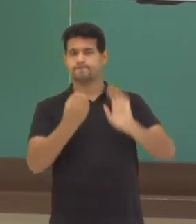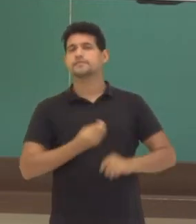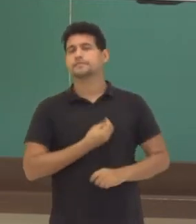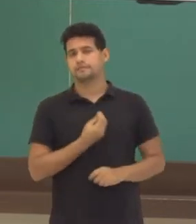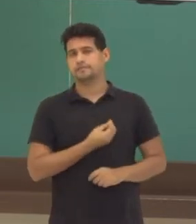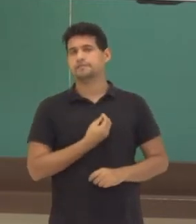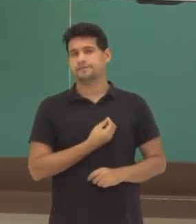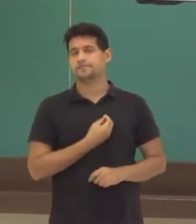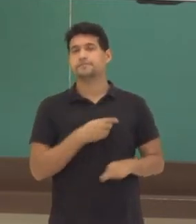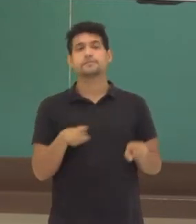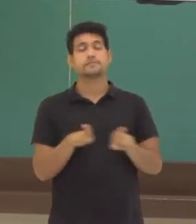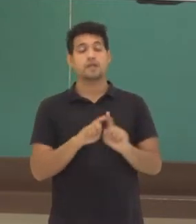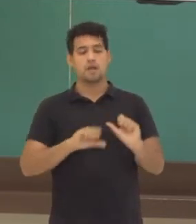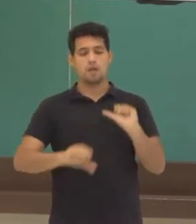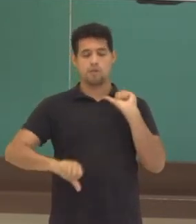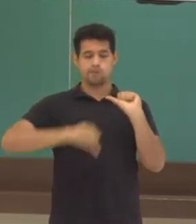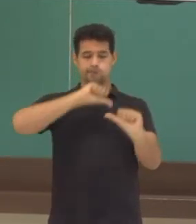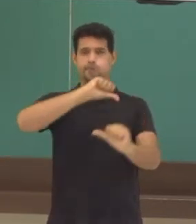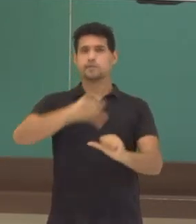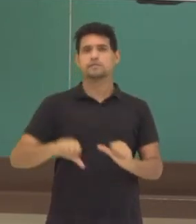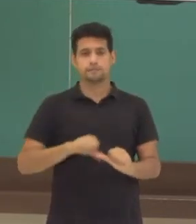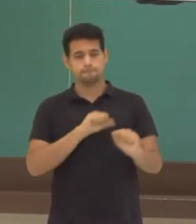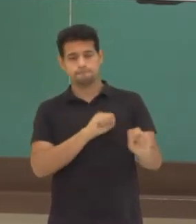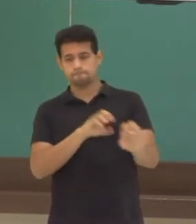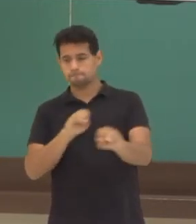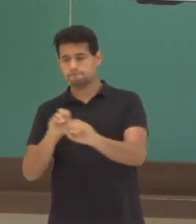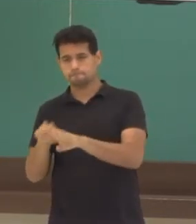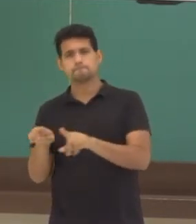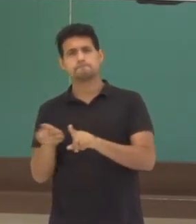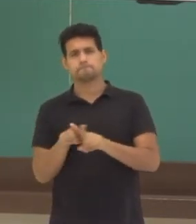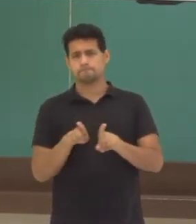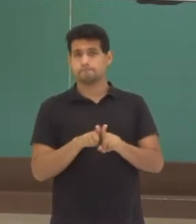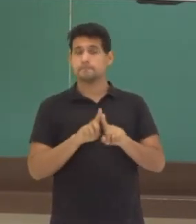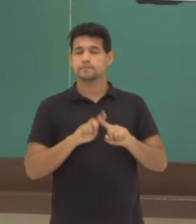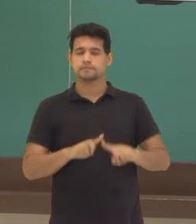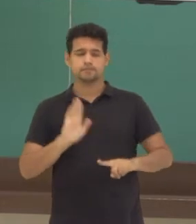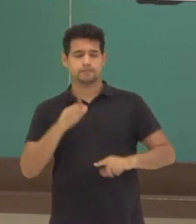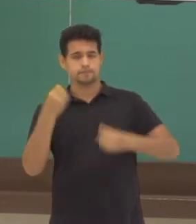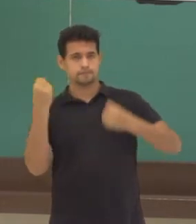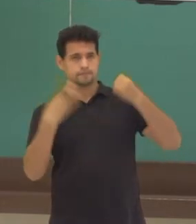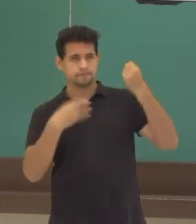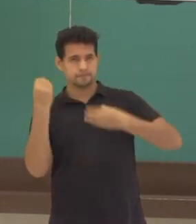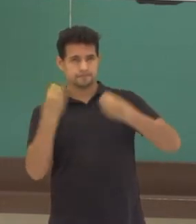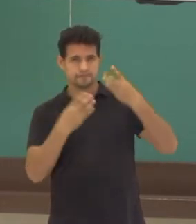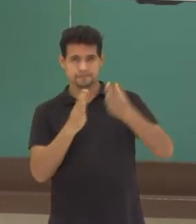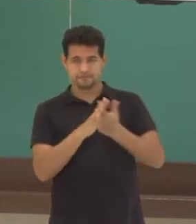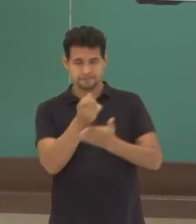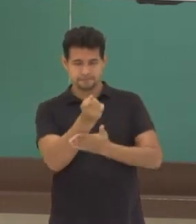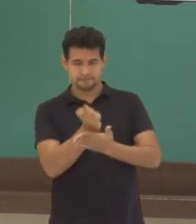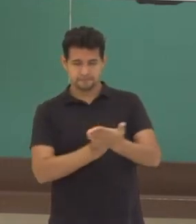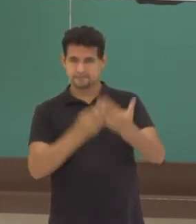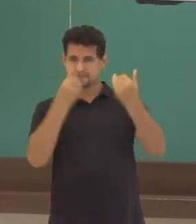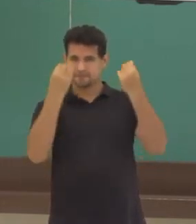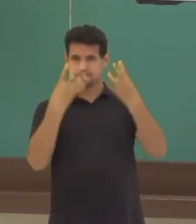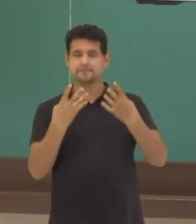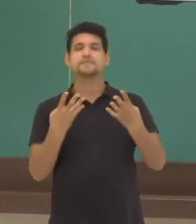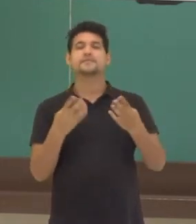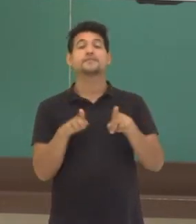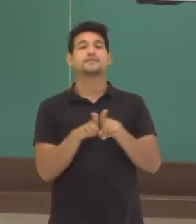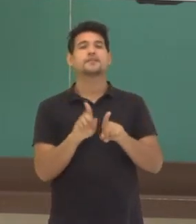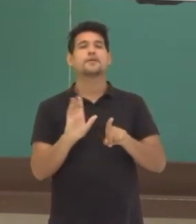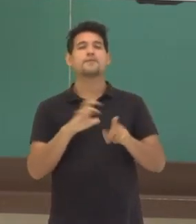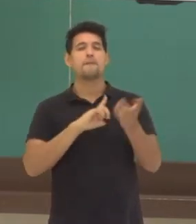dele e ele se transformou num educador e ao relatar ali, ao escrever, com certeza